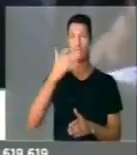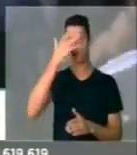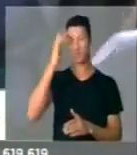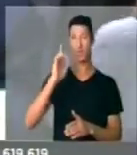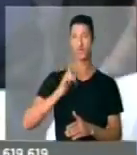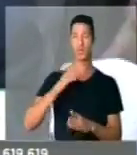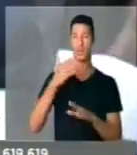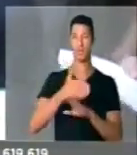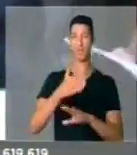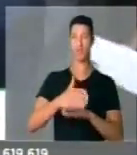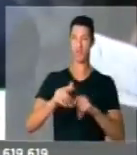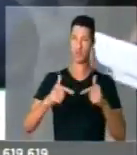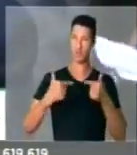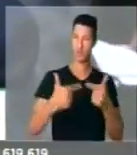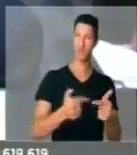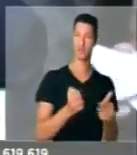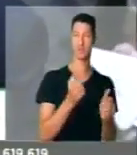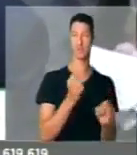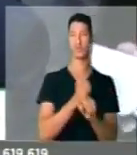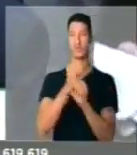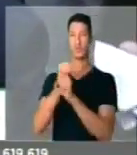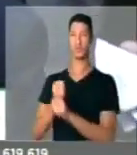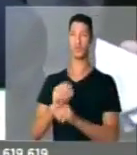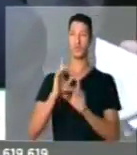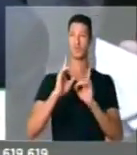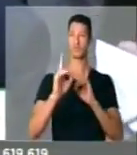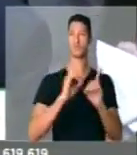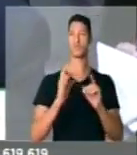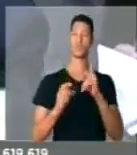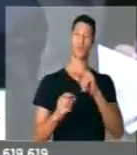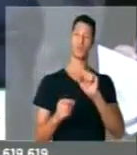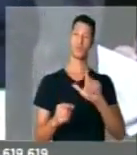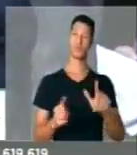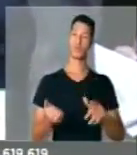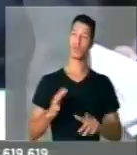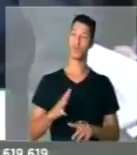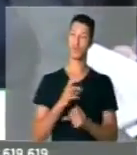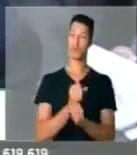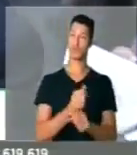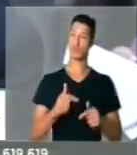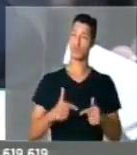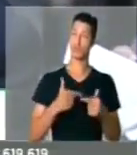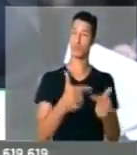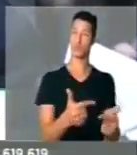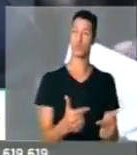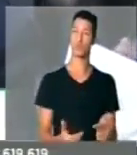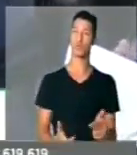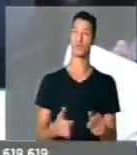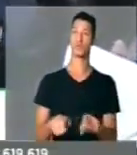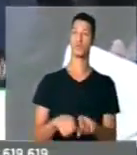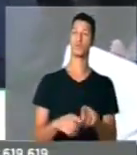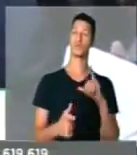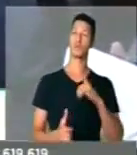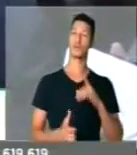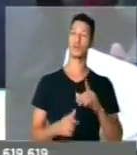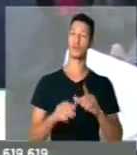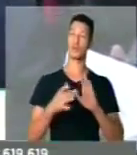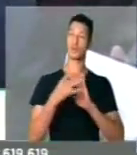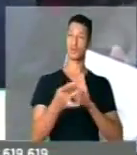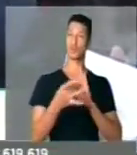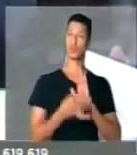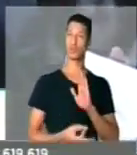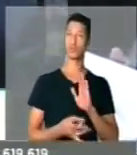que têm participado do esforço de construir um consenso. E o pessoal se soma a esse esforço, ainda que tenha um